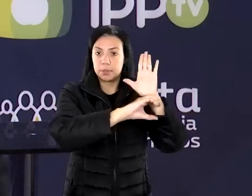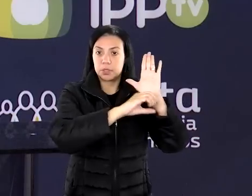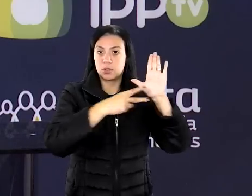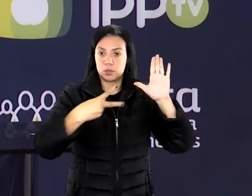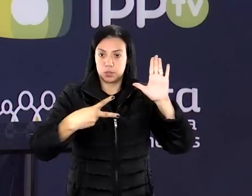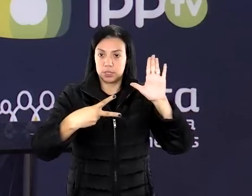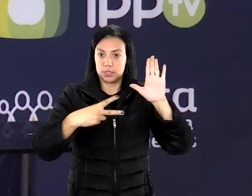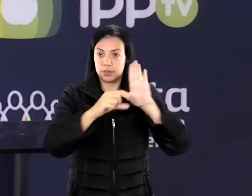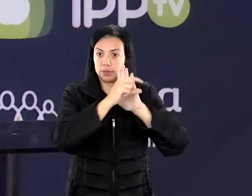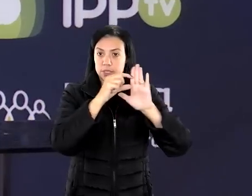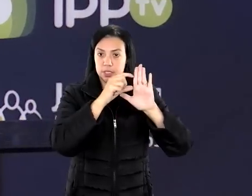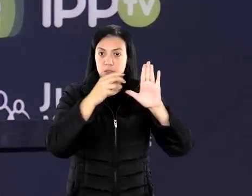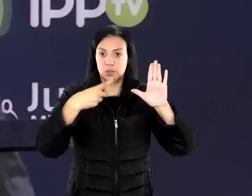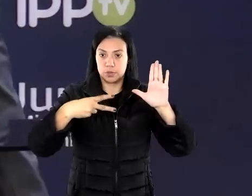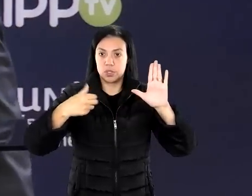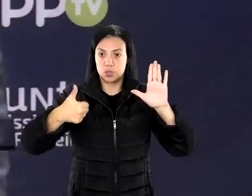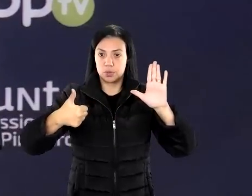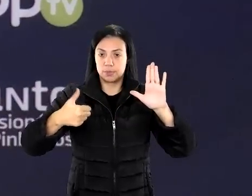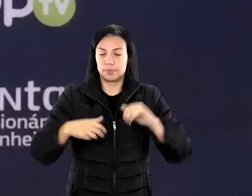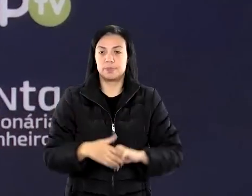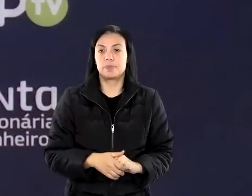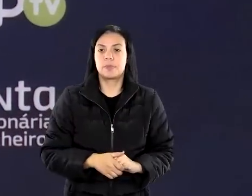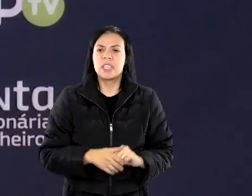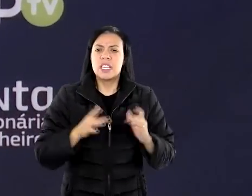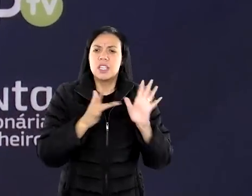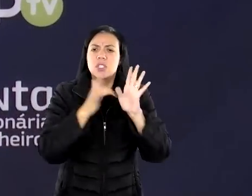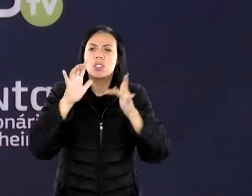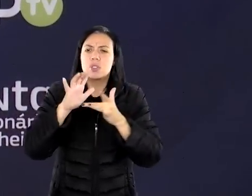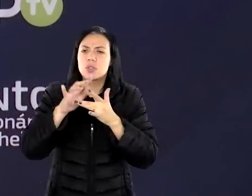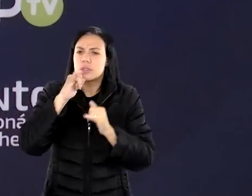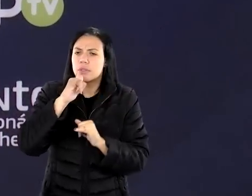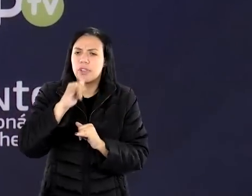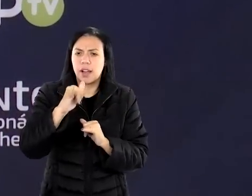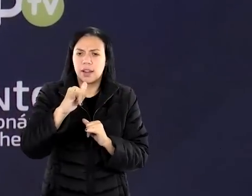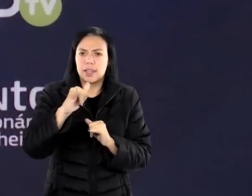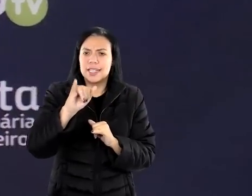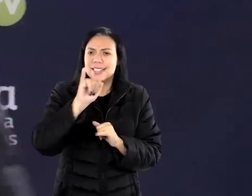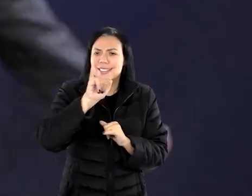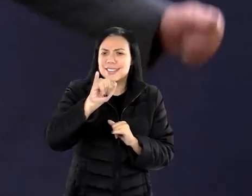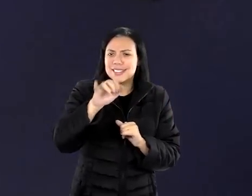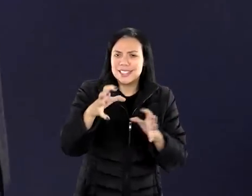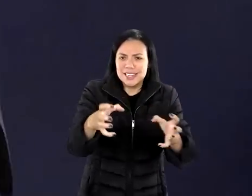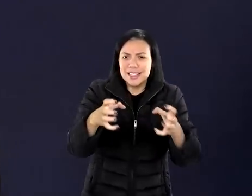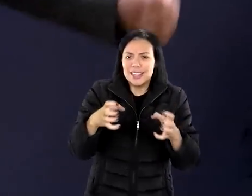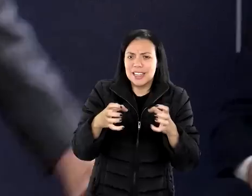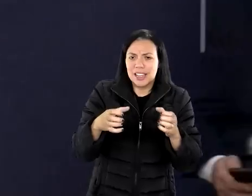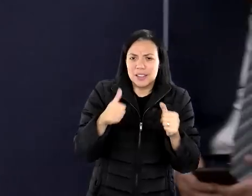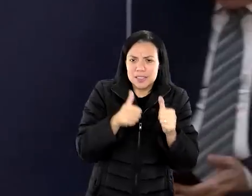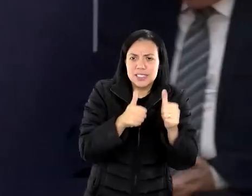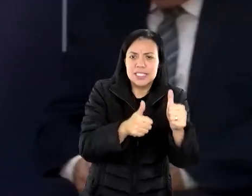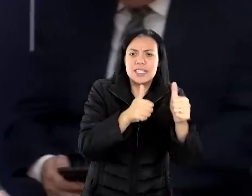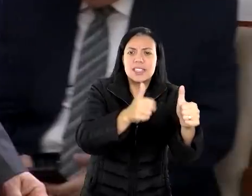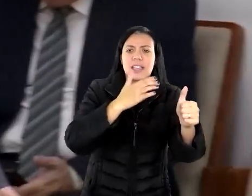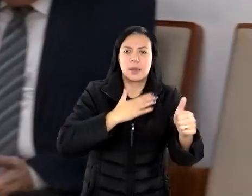Jesus diz, se alguém quer vir após mim, a si mesmo se negue, tome a sua cruz e quê? Siga-me.